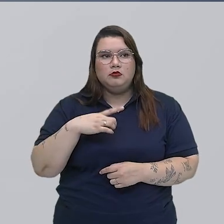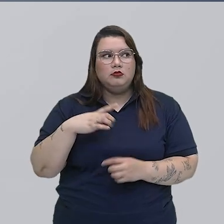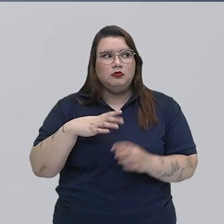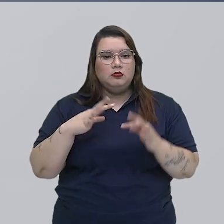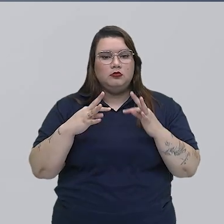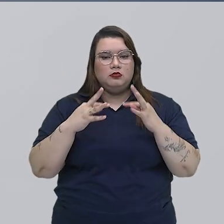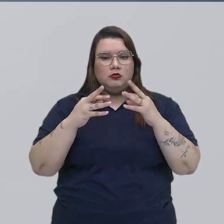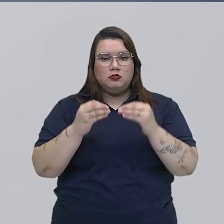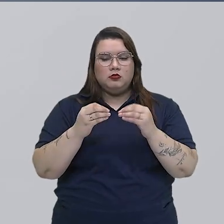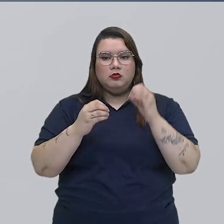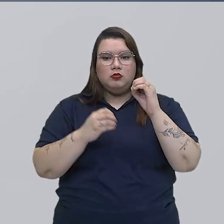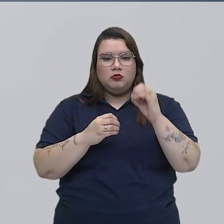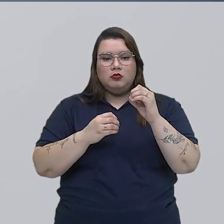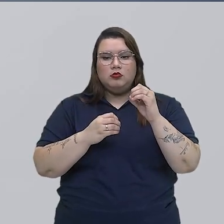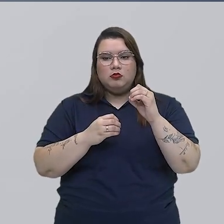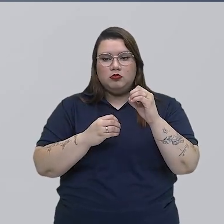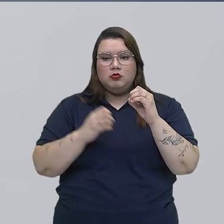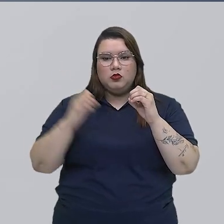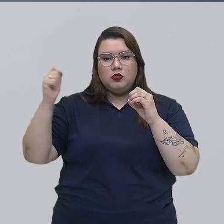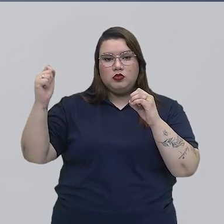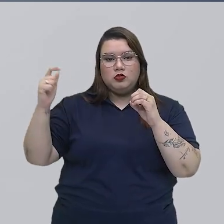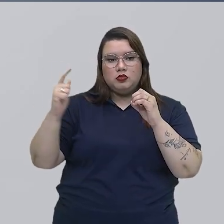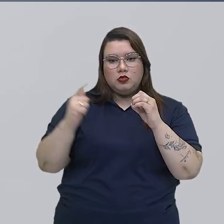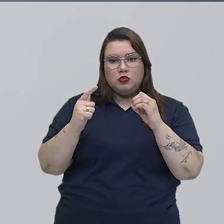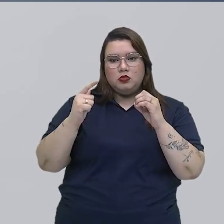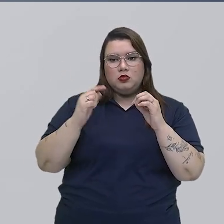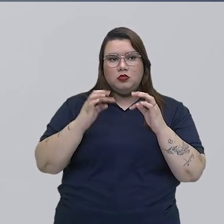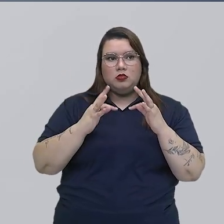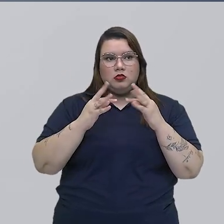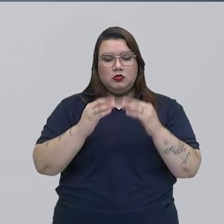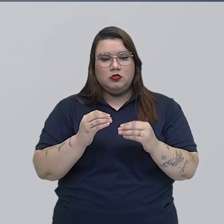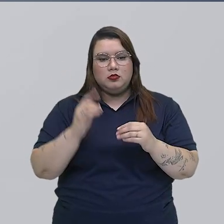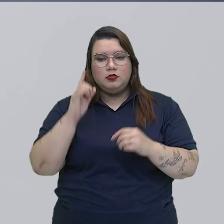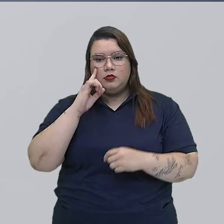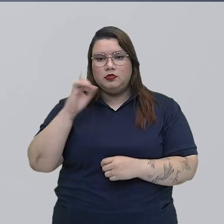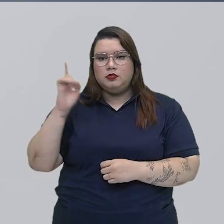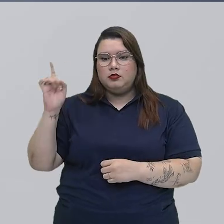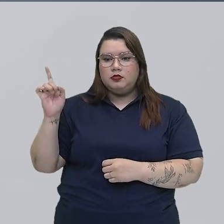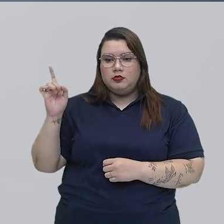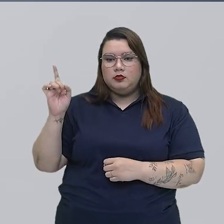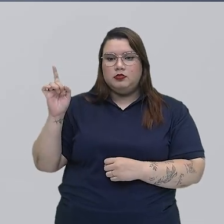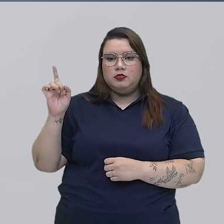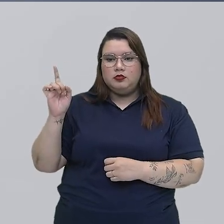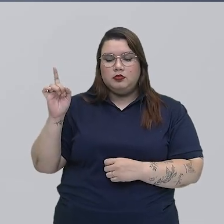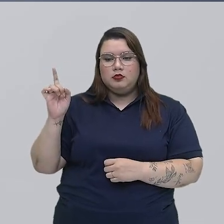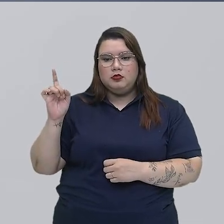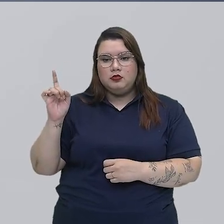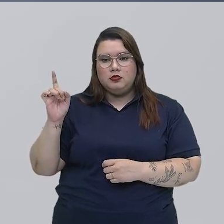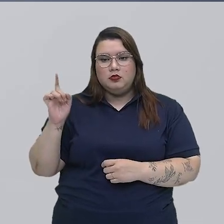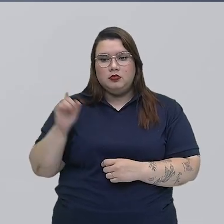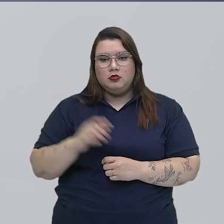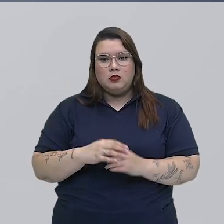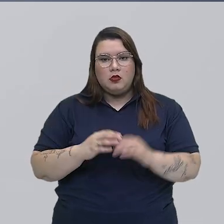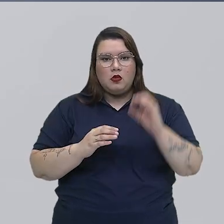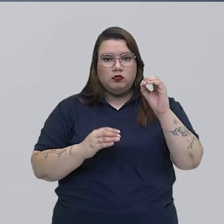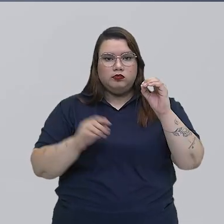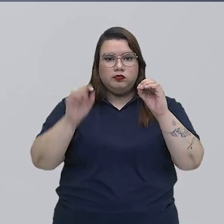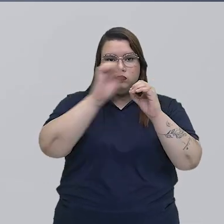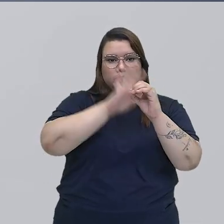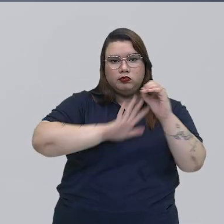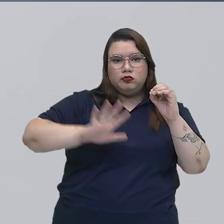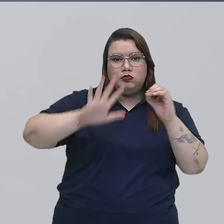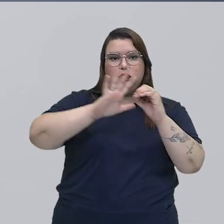totalmente iluminada pelo Sol. Ela aparece aí inteira e